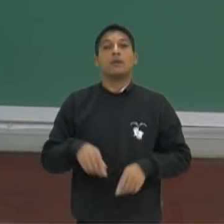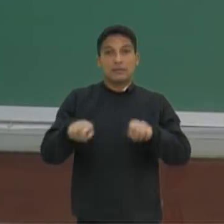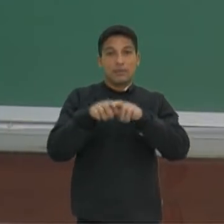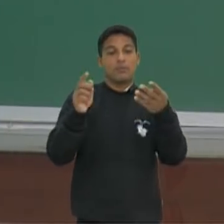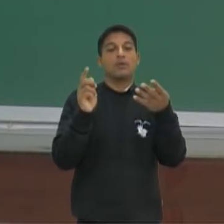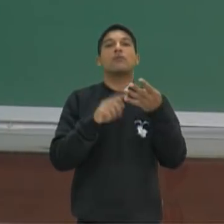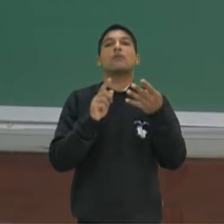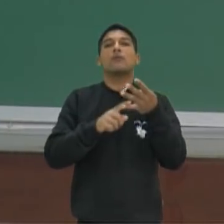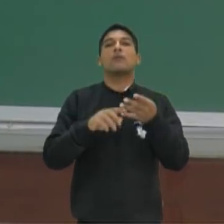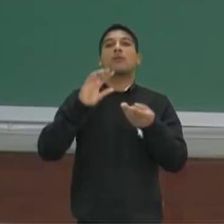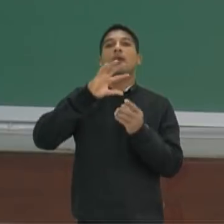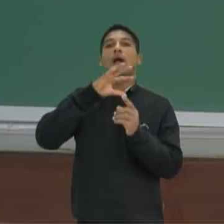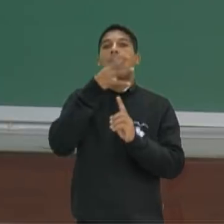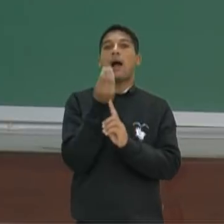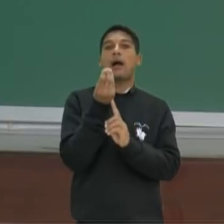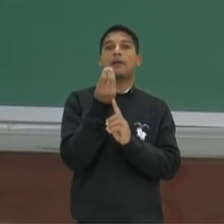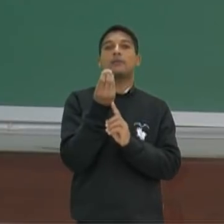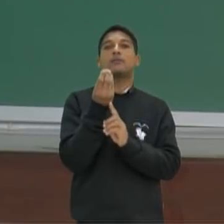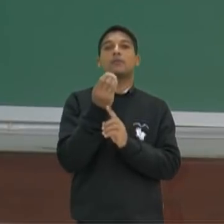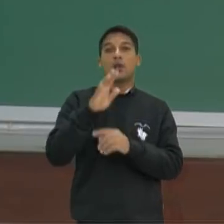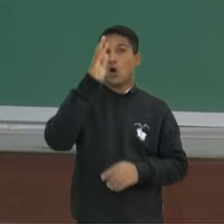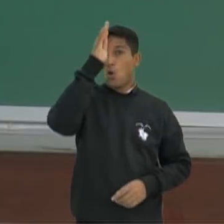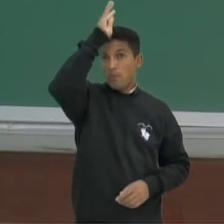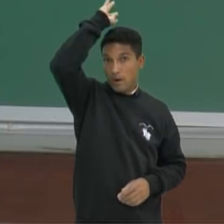e a arte gótica, né?